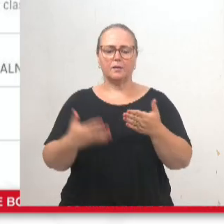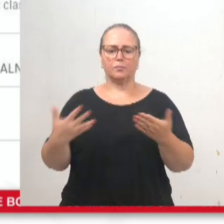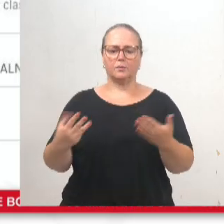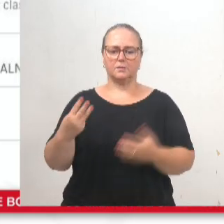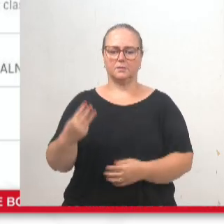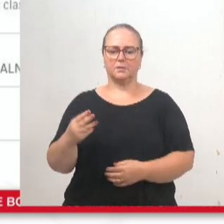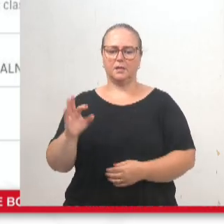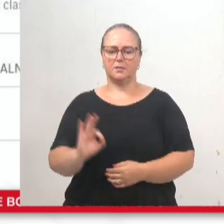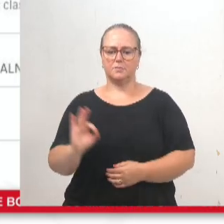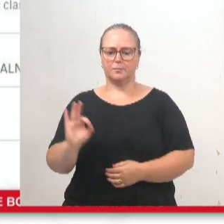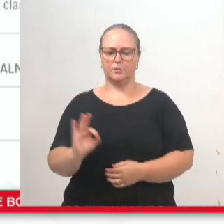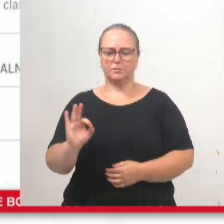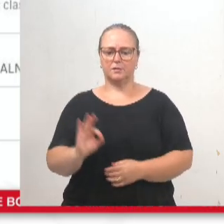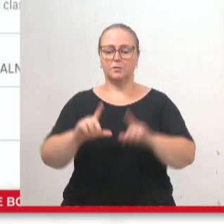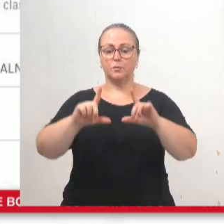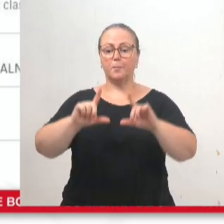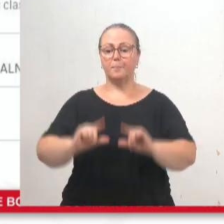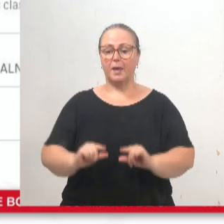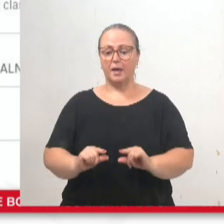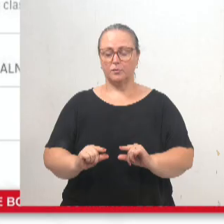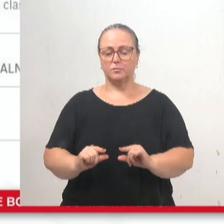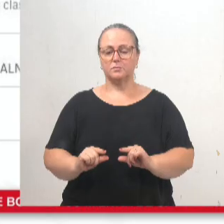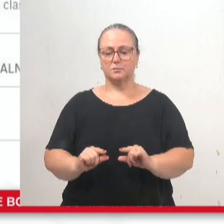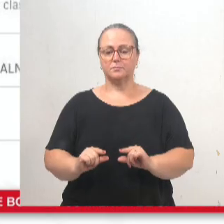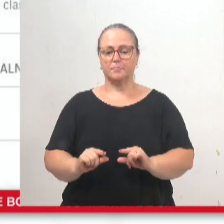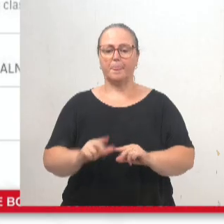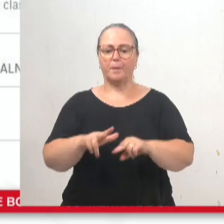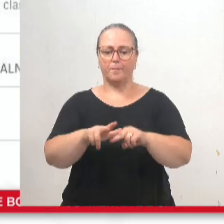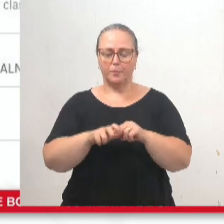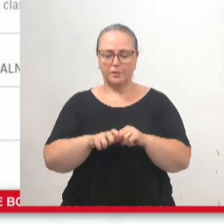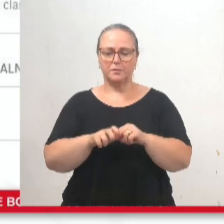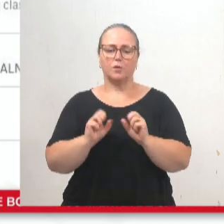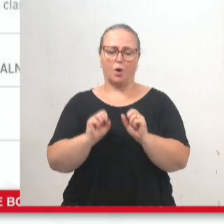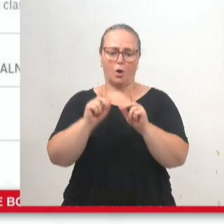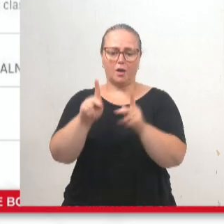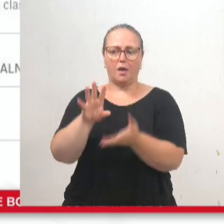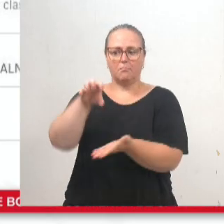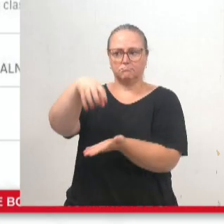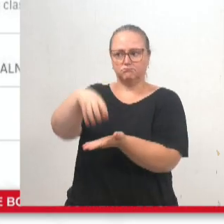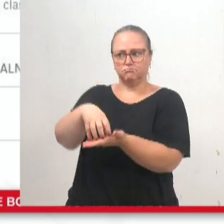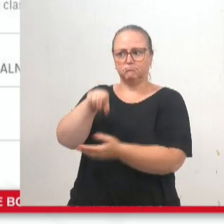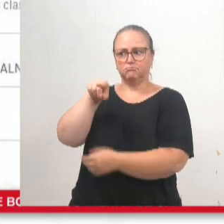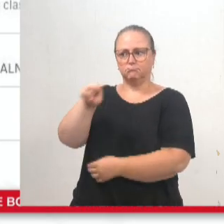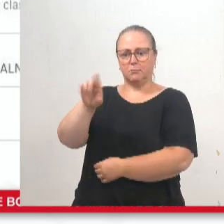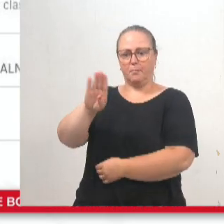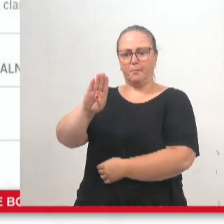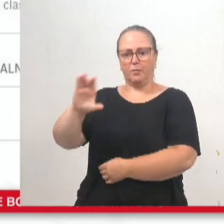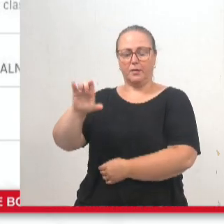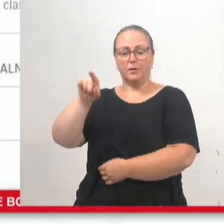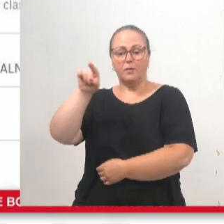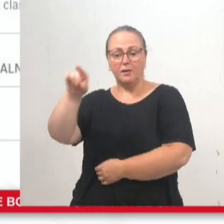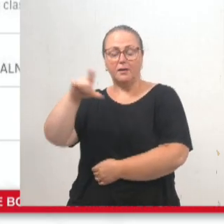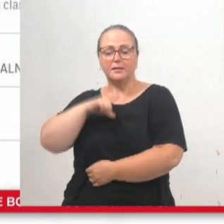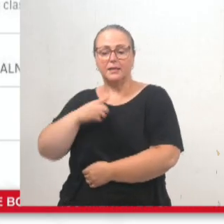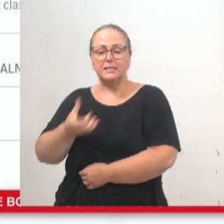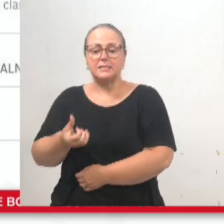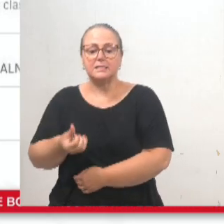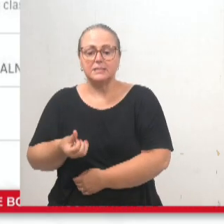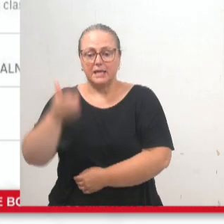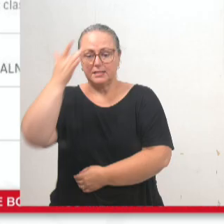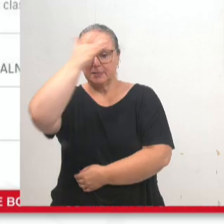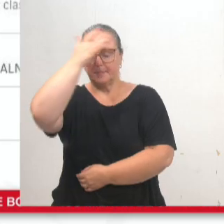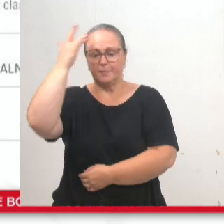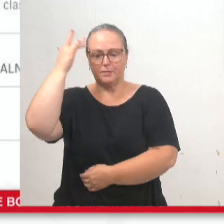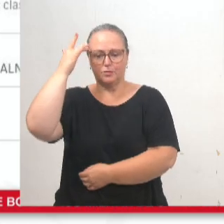3%. Então, mesmo tendo uma central regionalizada, como nós temos geralmente 6 pessoas atendendo, essa quantidade de